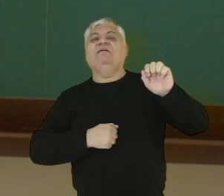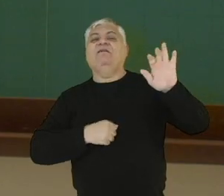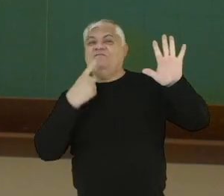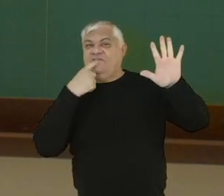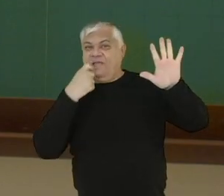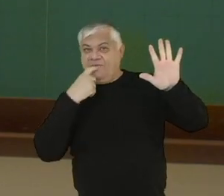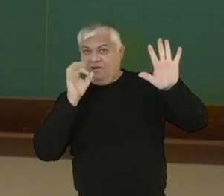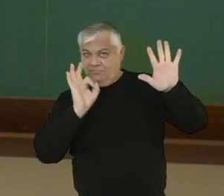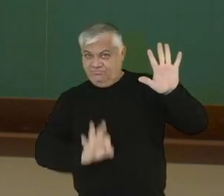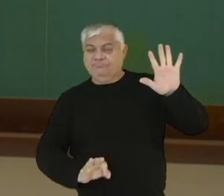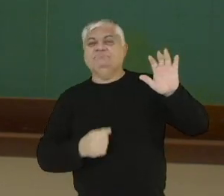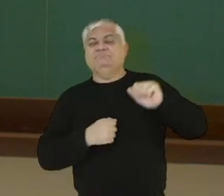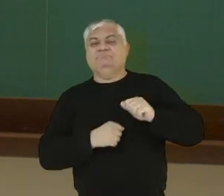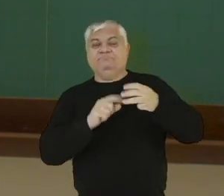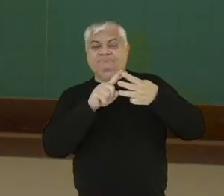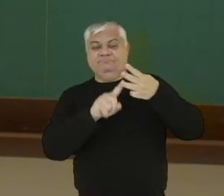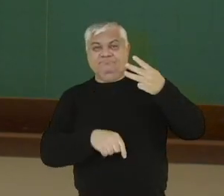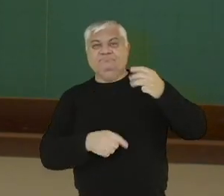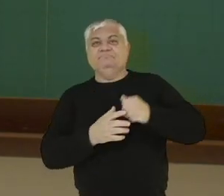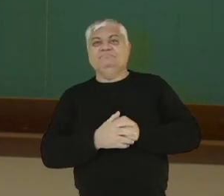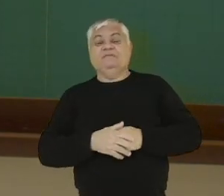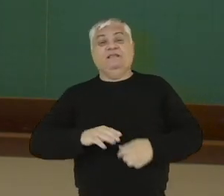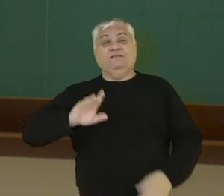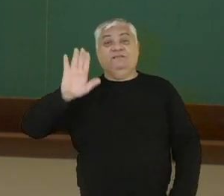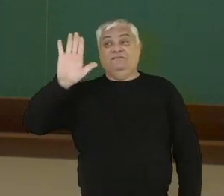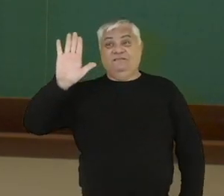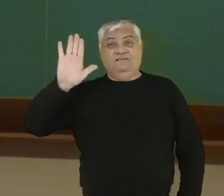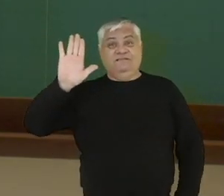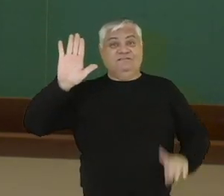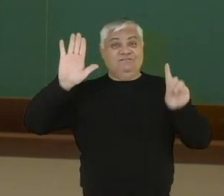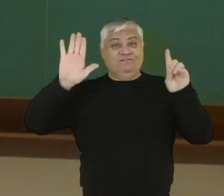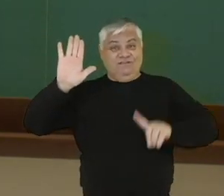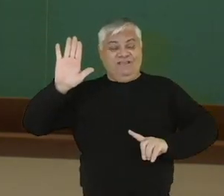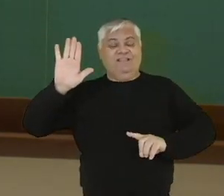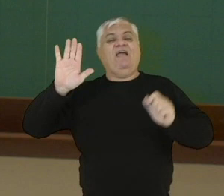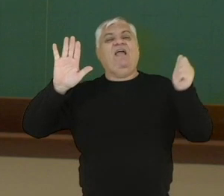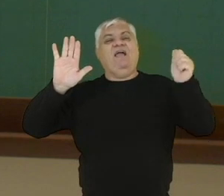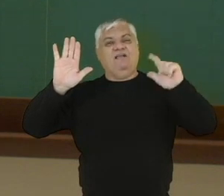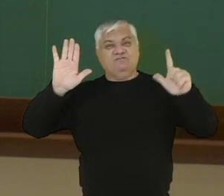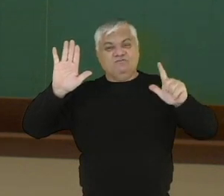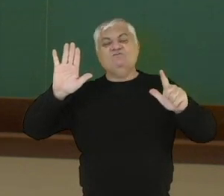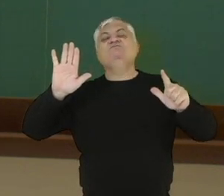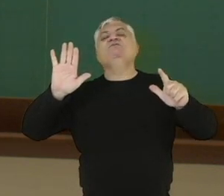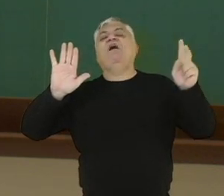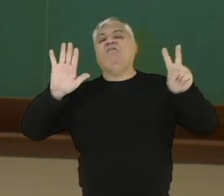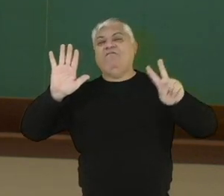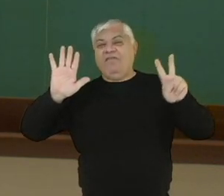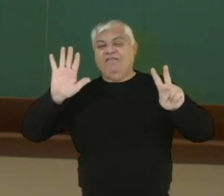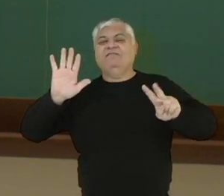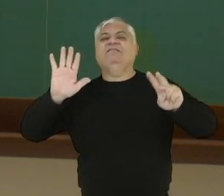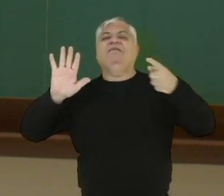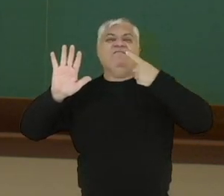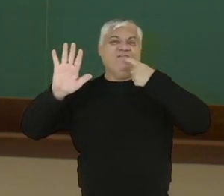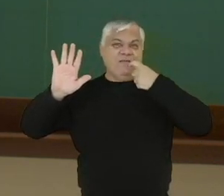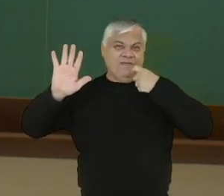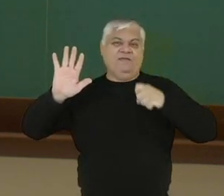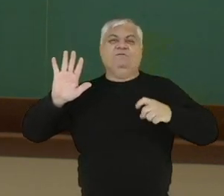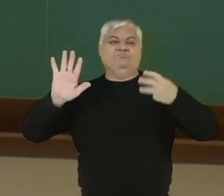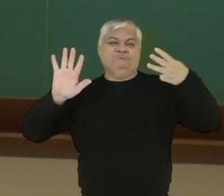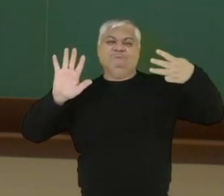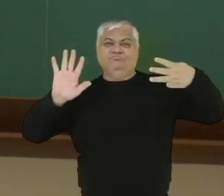vermelho. Para mão direita, eu posso ter mão direita no azul, mão direita no verde e mão direita no